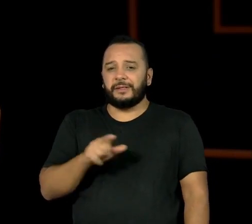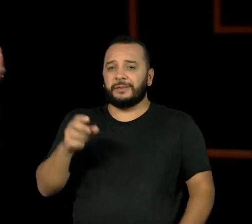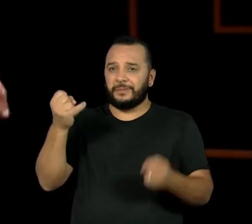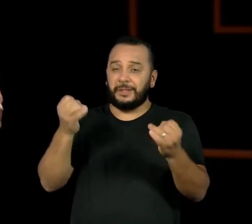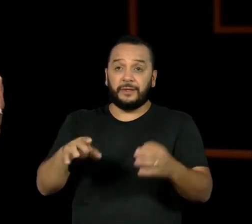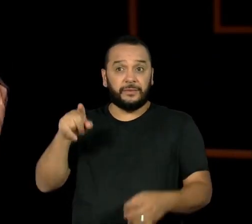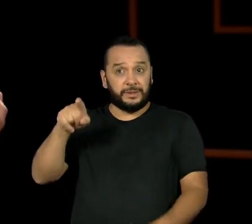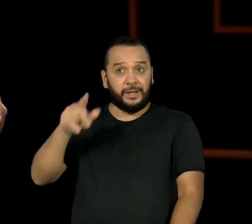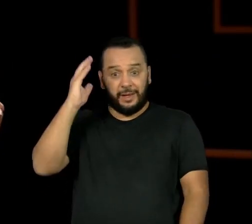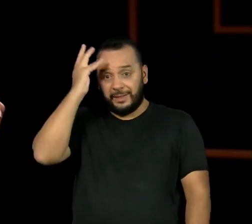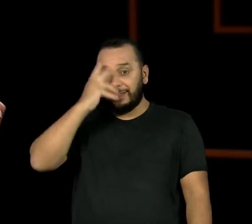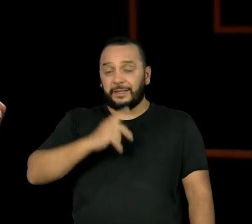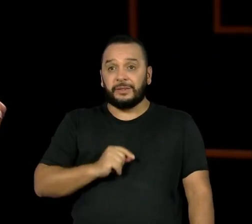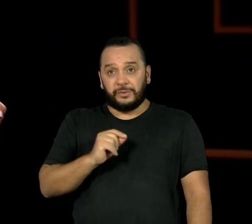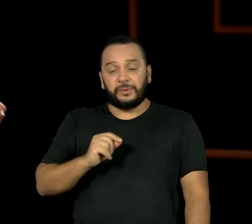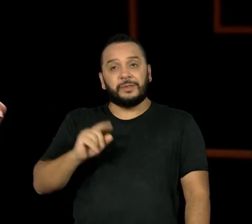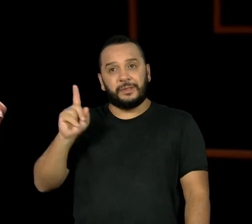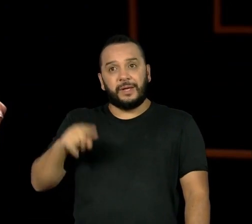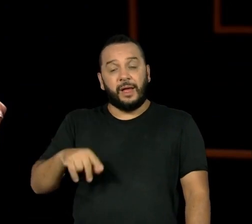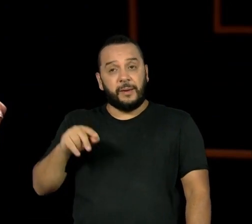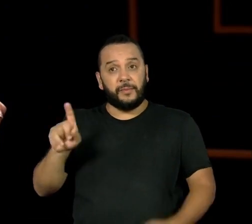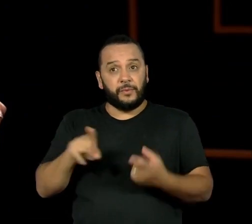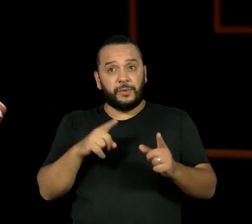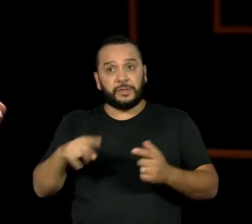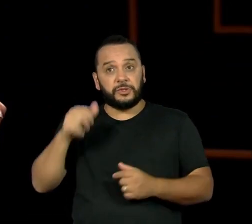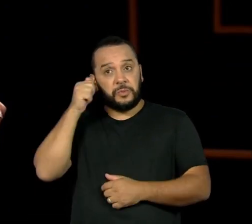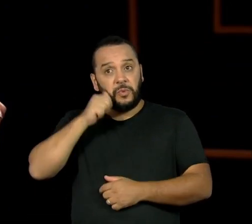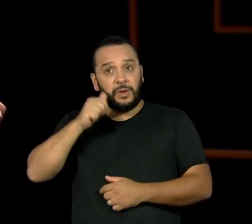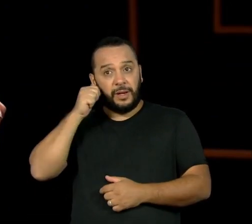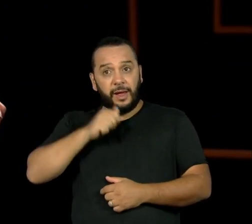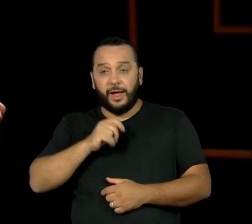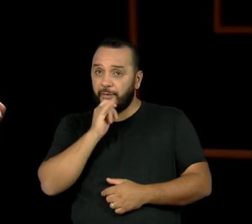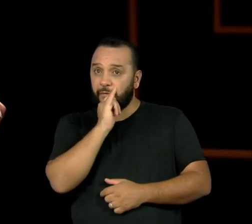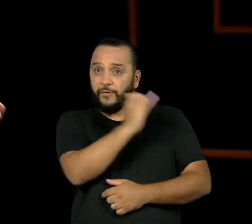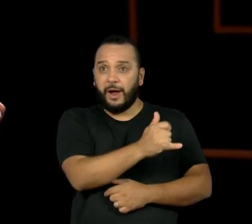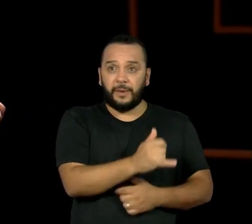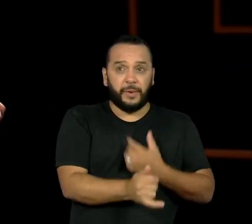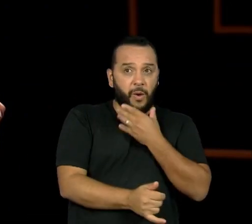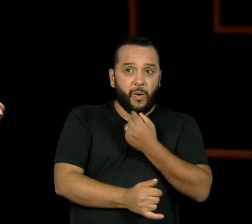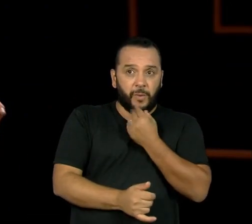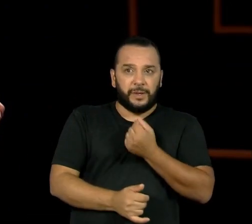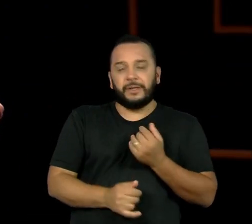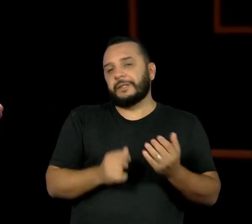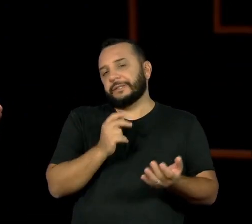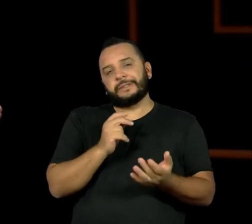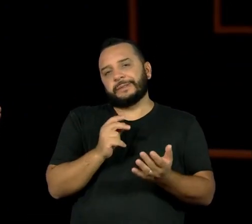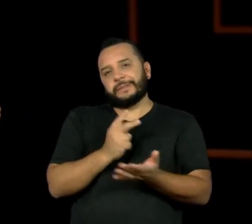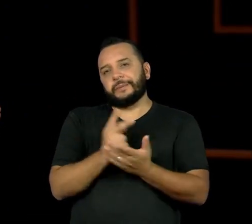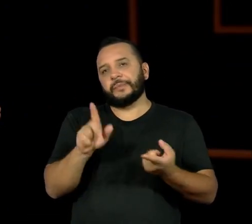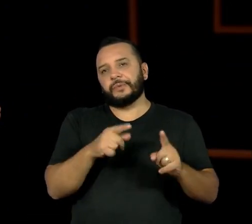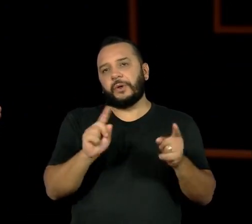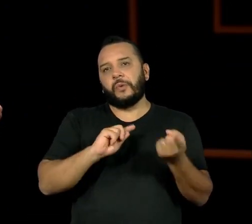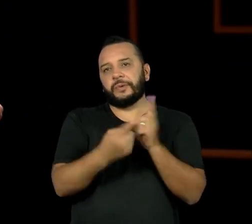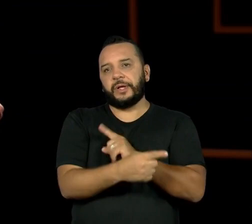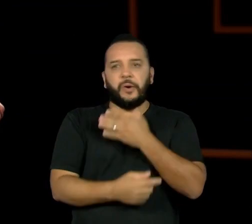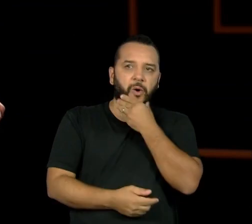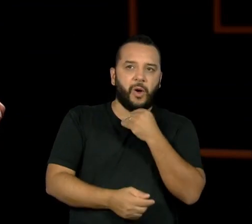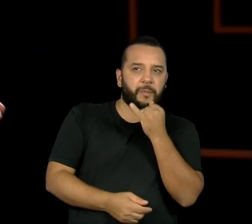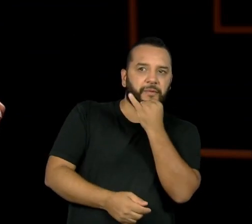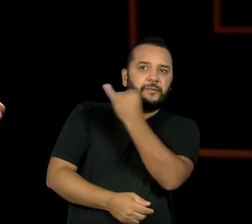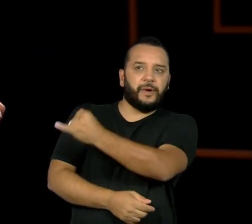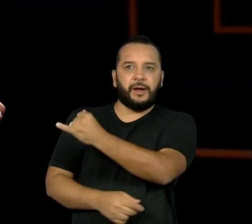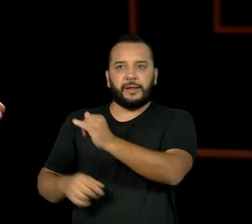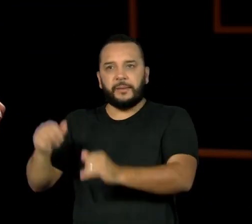de mulher para homem, que é raro, geralmente o homem fala, né? Você é linda, linda demais. Essa não. Você é linda e eu já estou